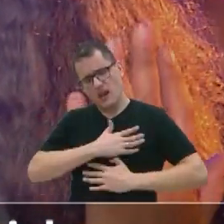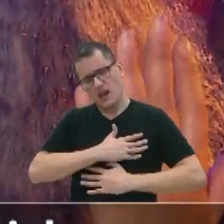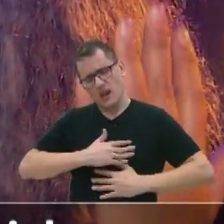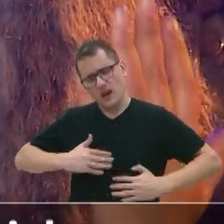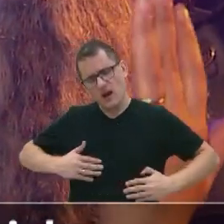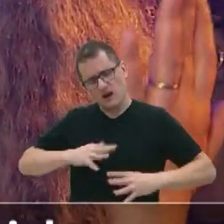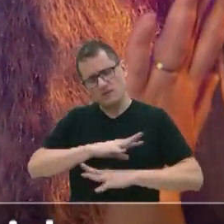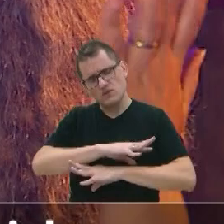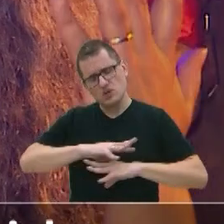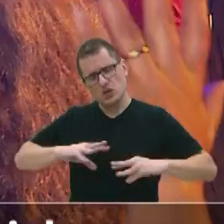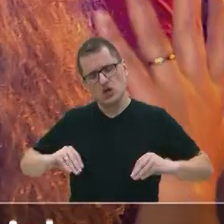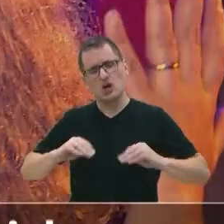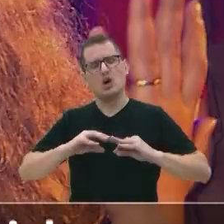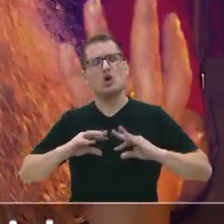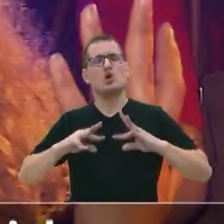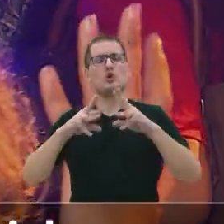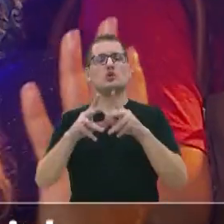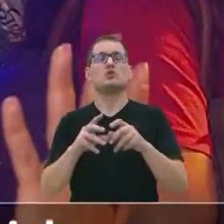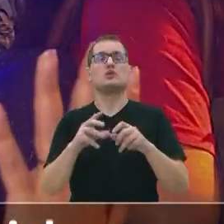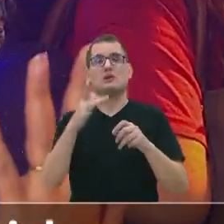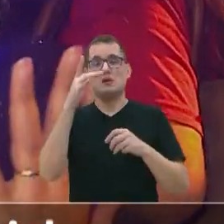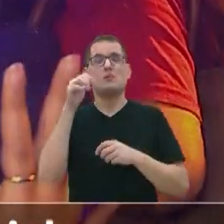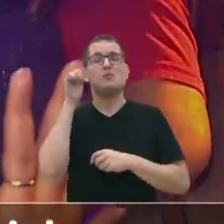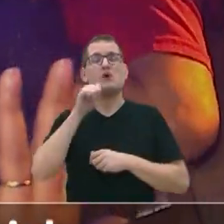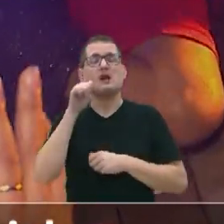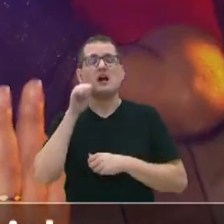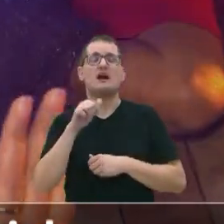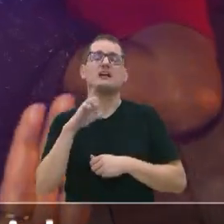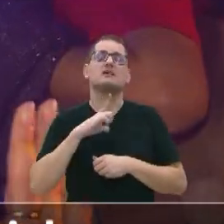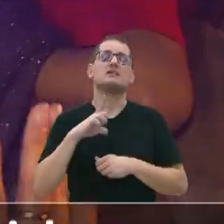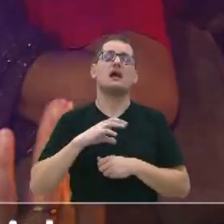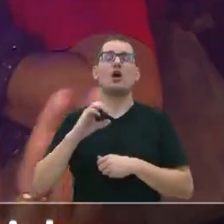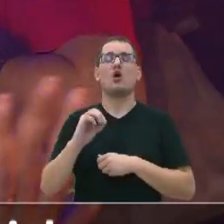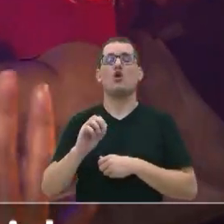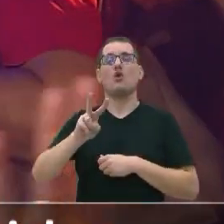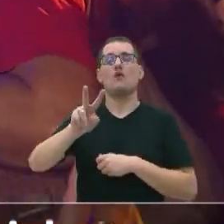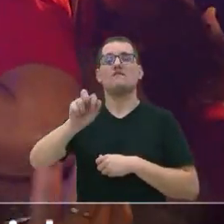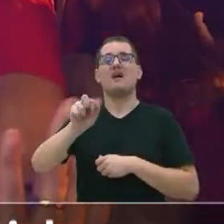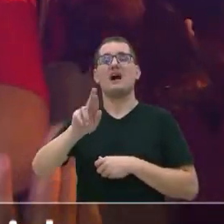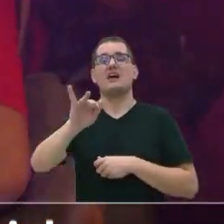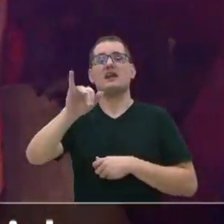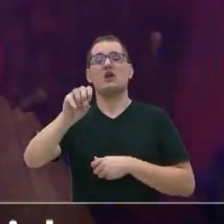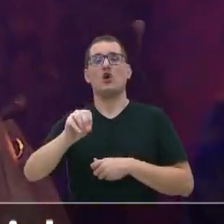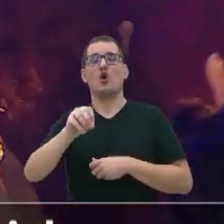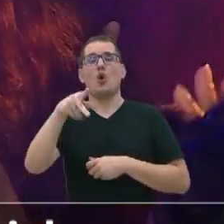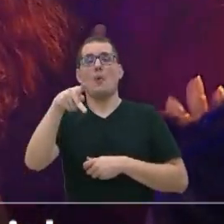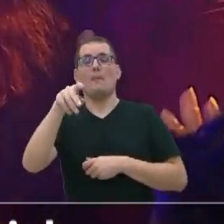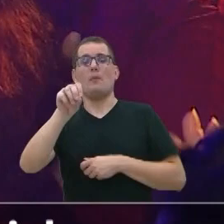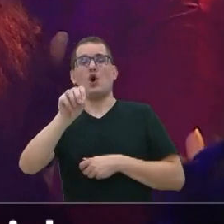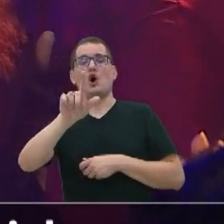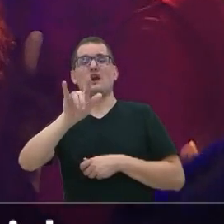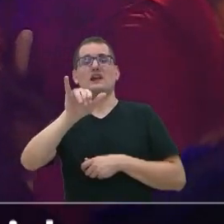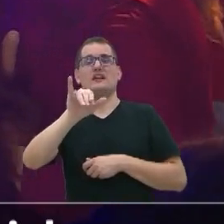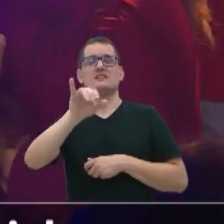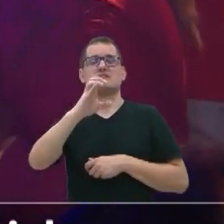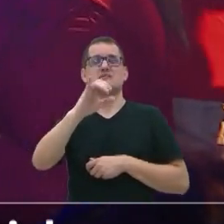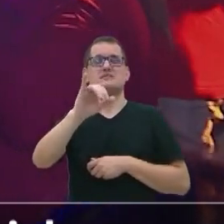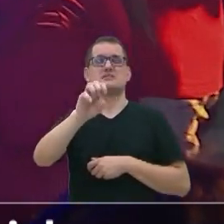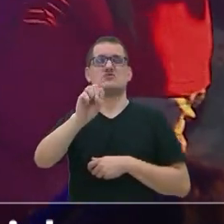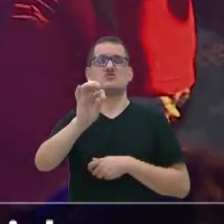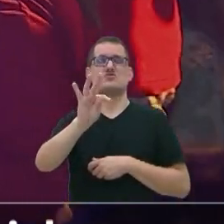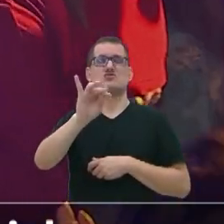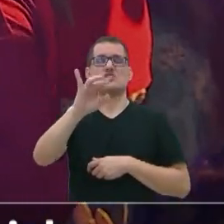todo cisto. Mulheres que têm ovários policísticos. Em nome de Jesus, você seja curada, minha irmã. Você